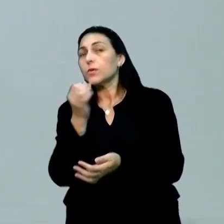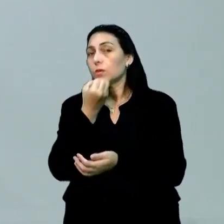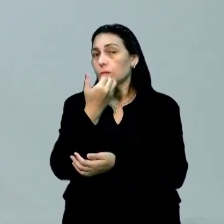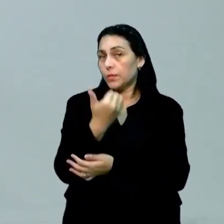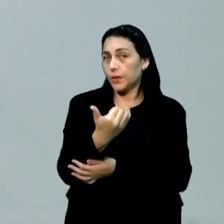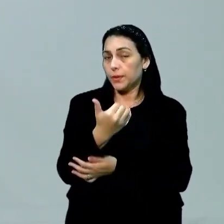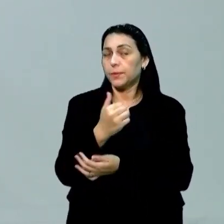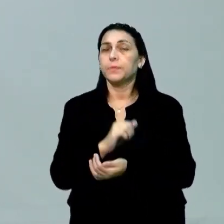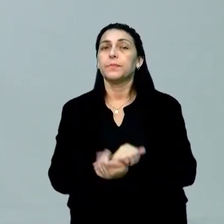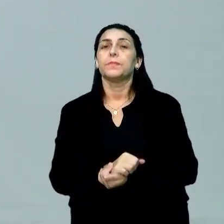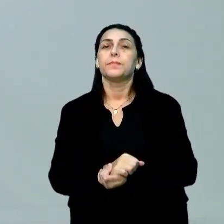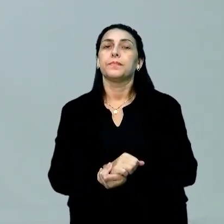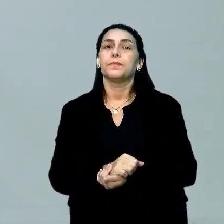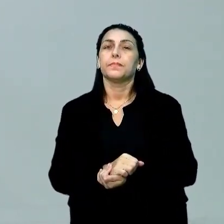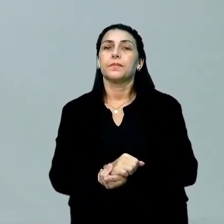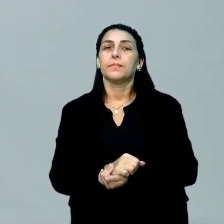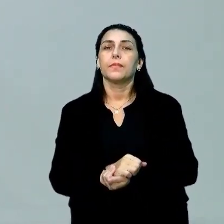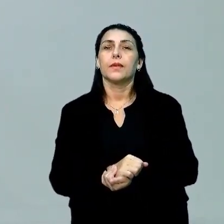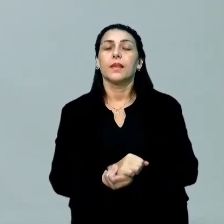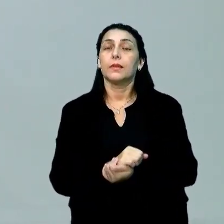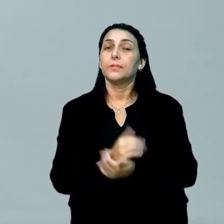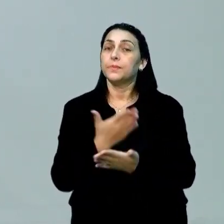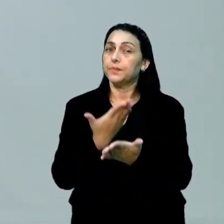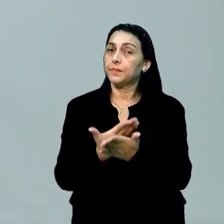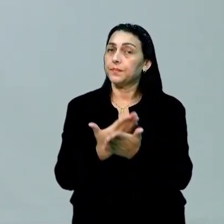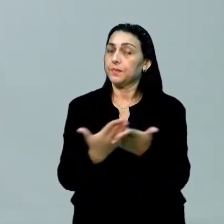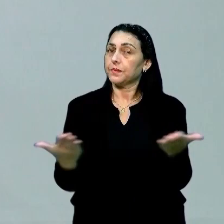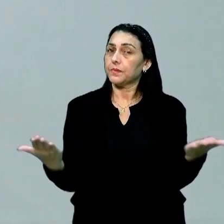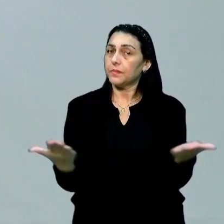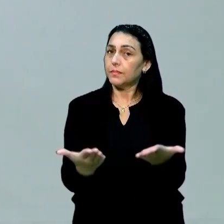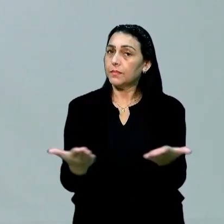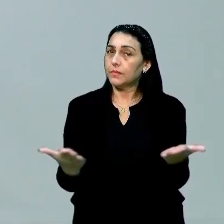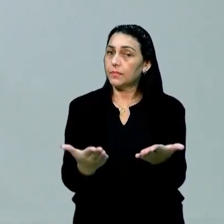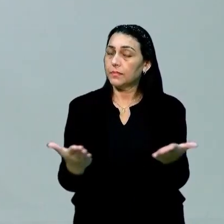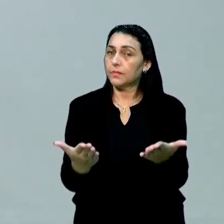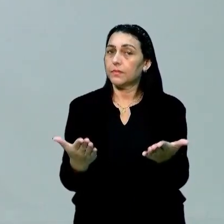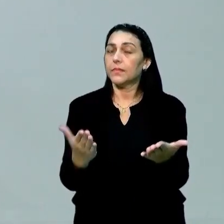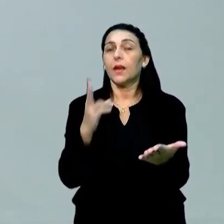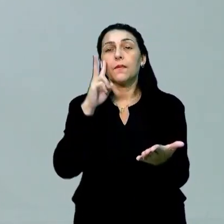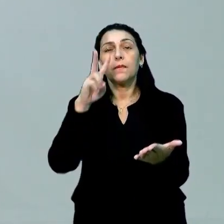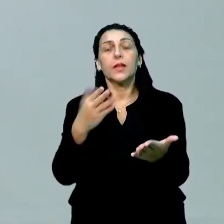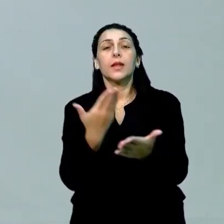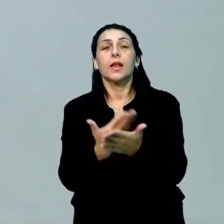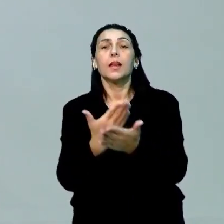bem? Pessoal, essa foi a nossa aula de hoje. Para rever